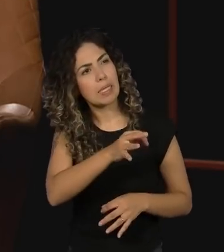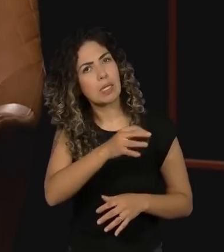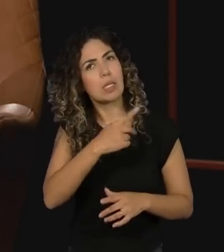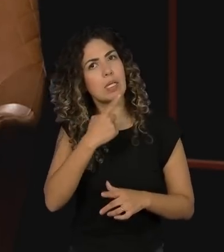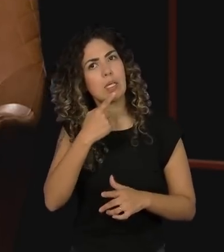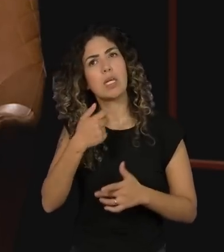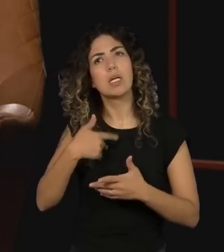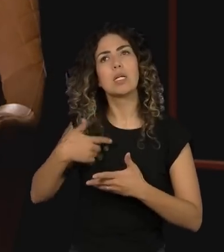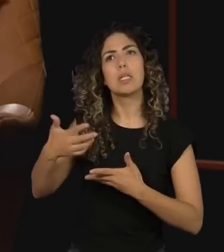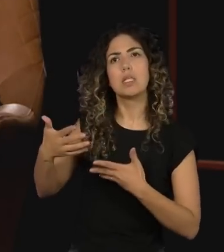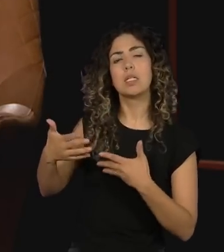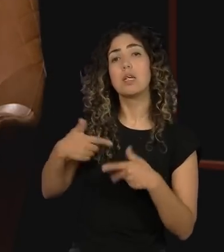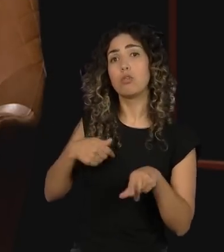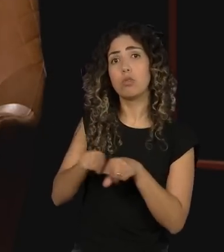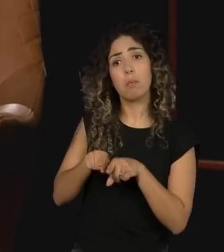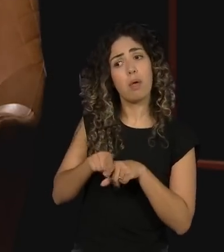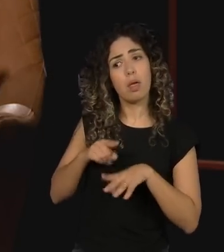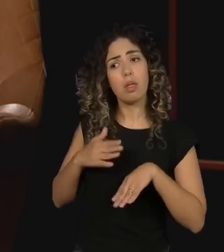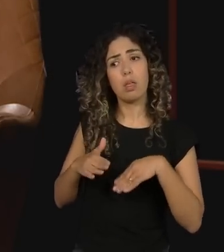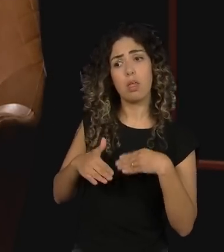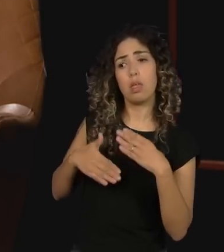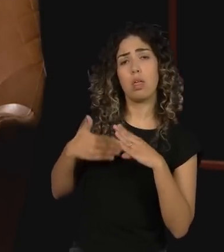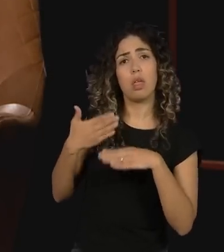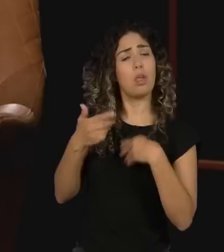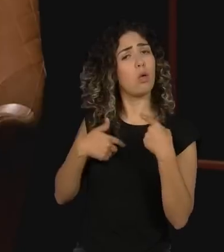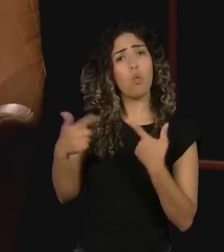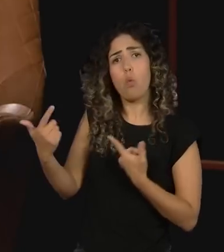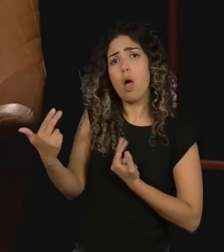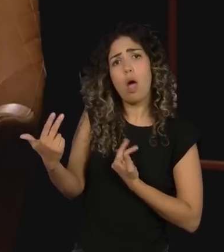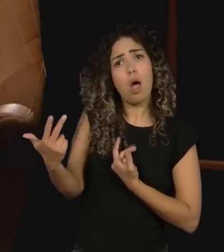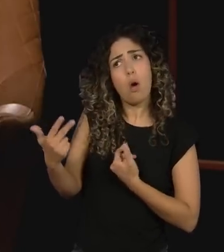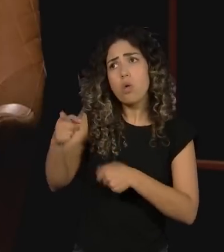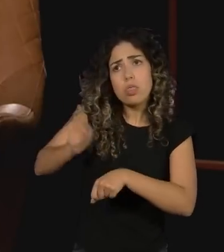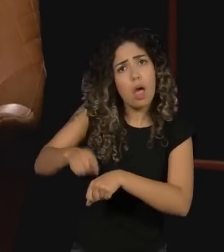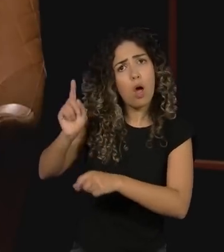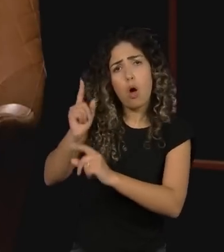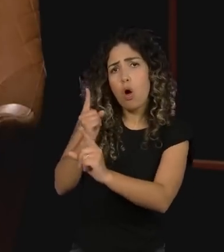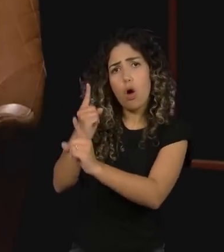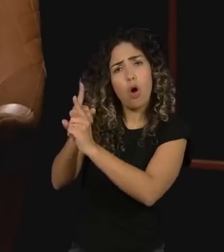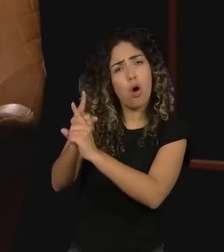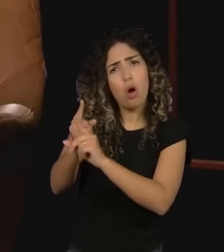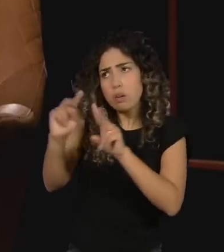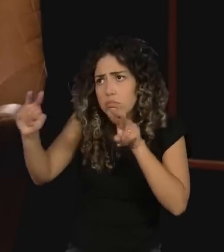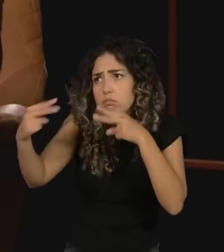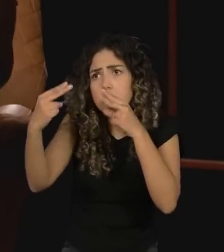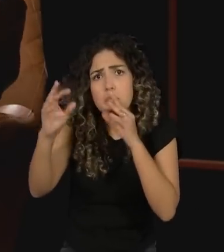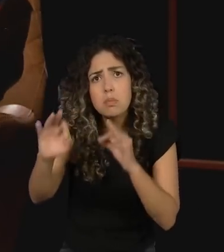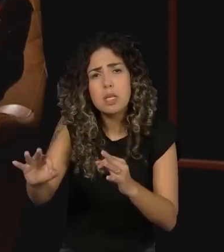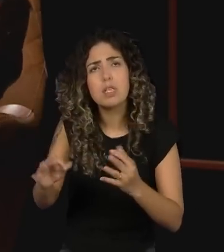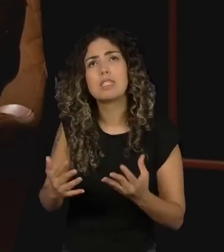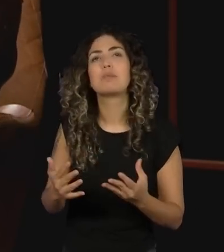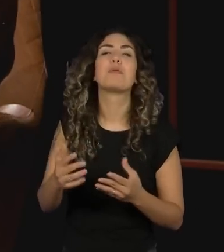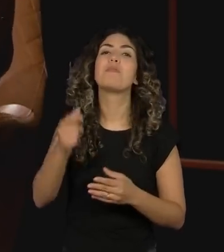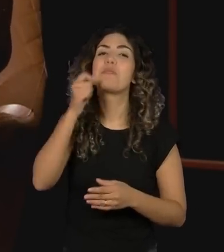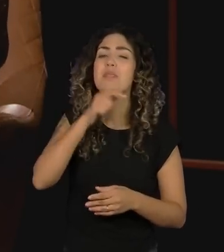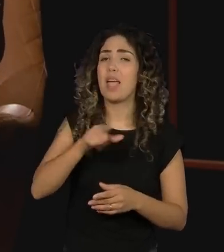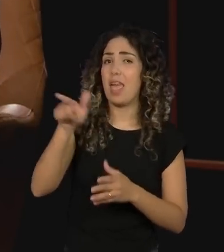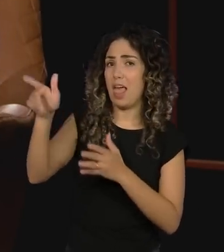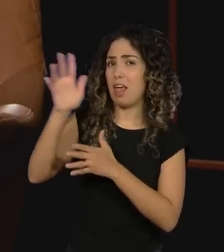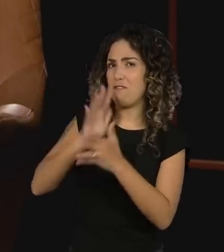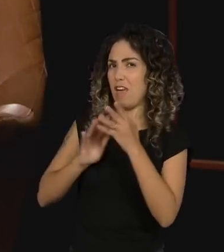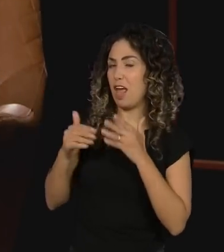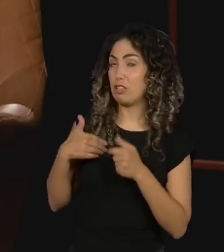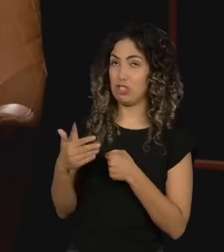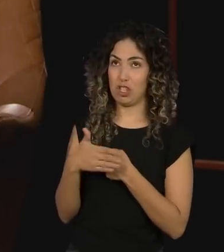processo em carne viva na frente dela. E quando você tem... Ela fala que eu sou generosa, mas quando você